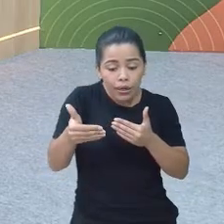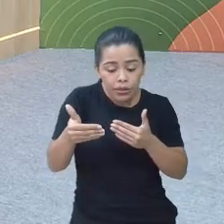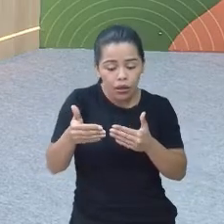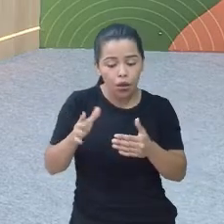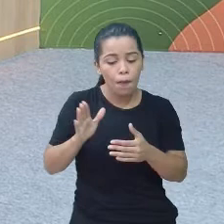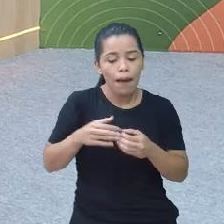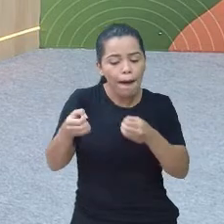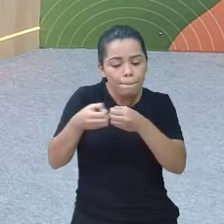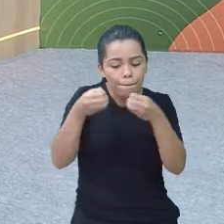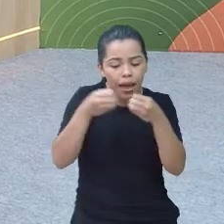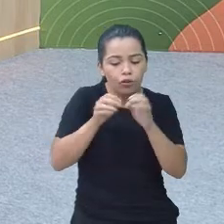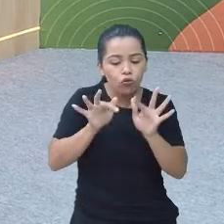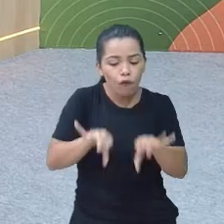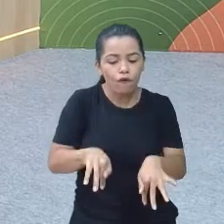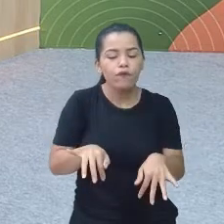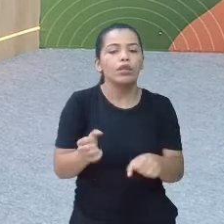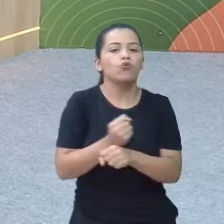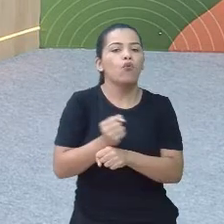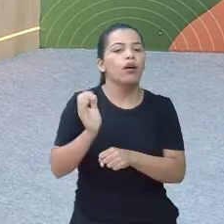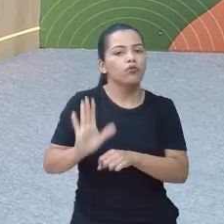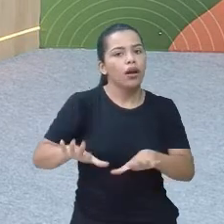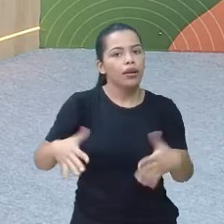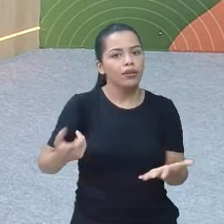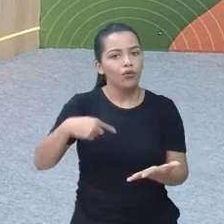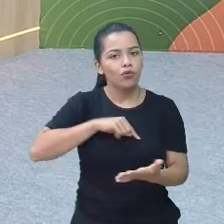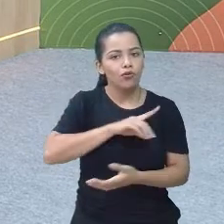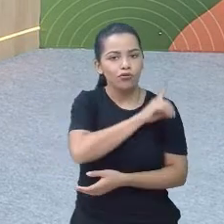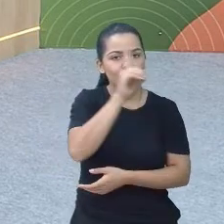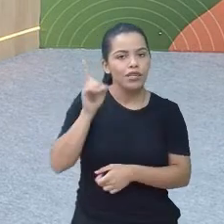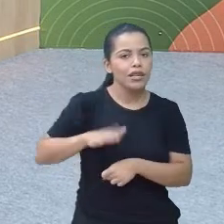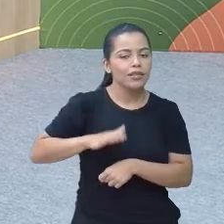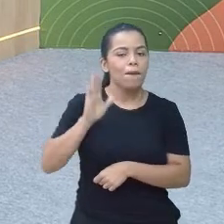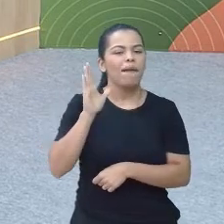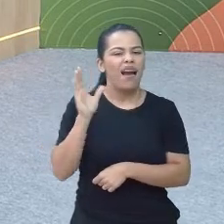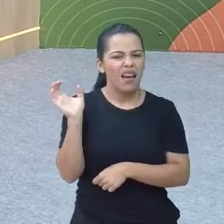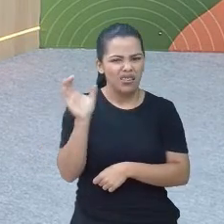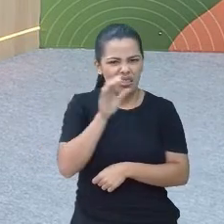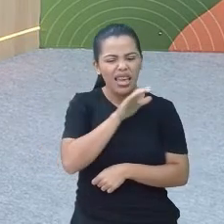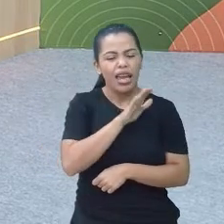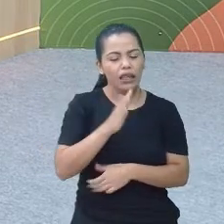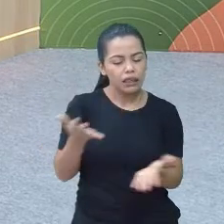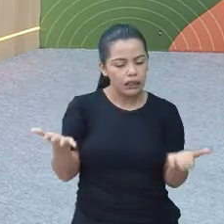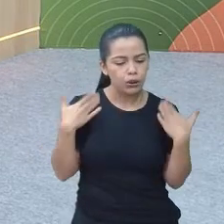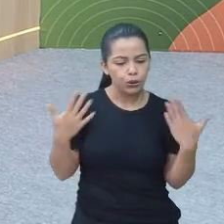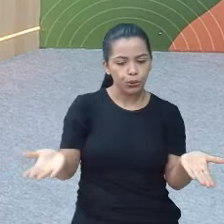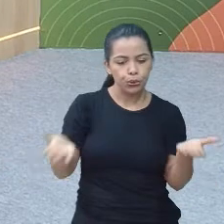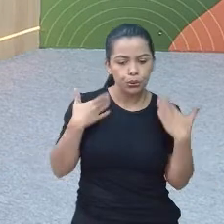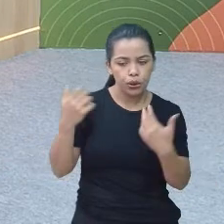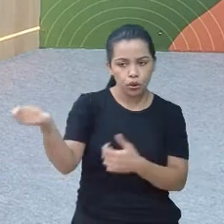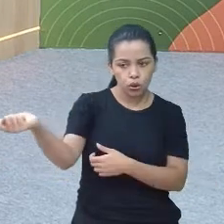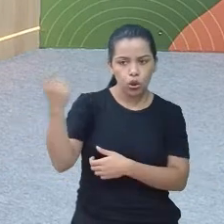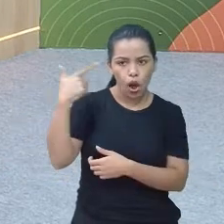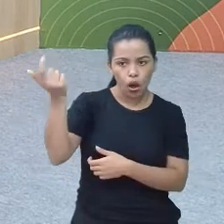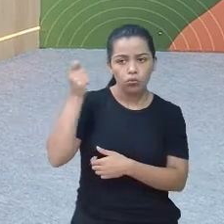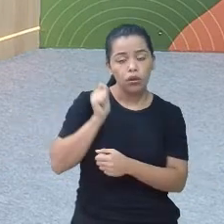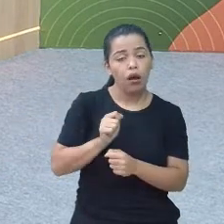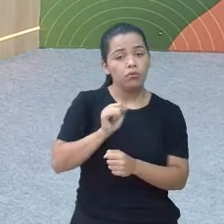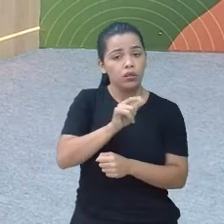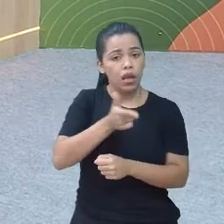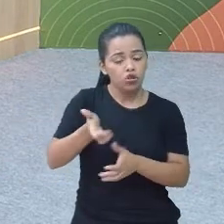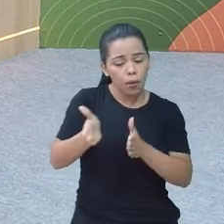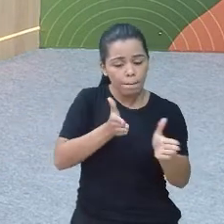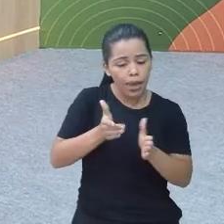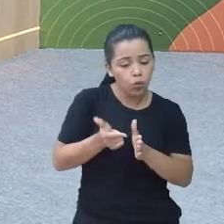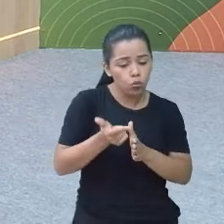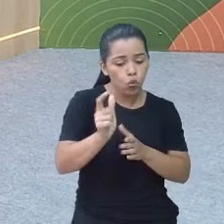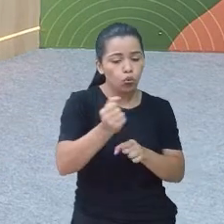dias mais quentes, né? Mais ensolarados, tá certo? Se tivéssemos em outros períodos do ano, a gente teria mais chance